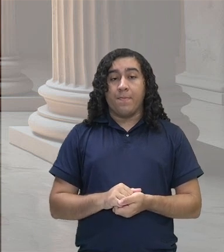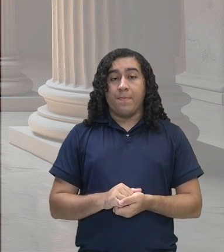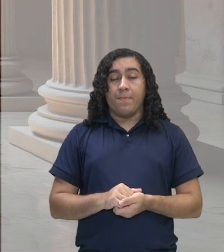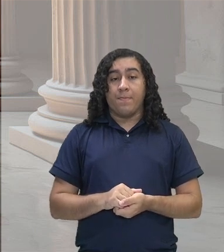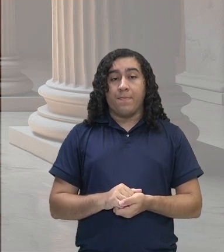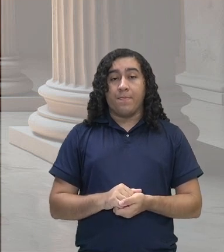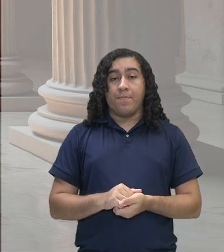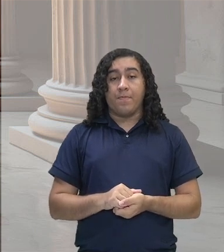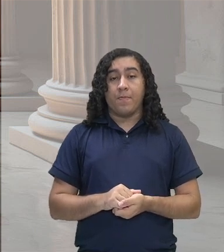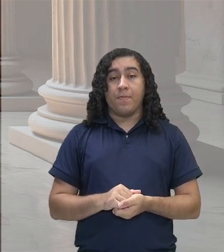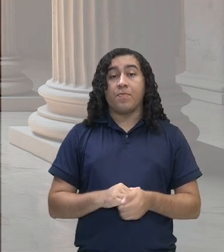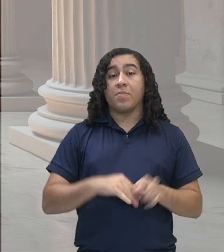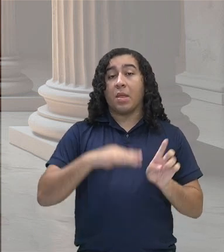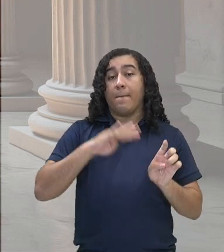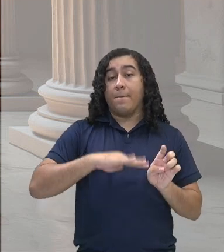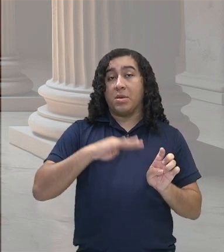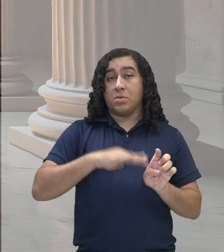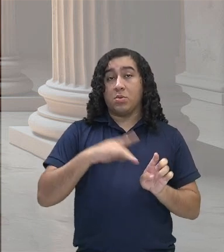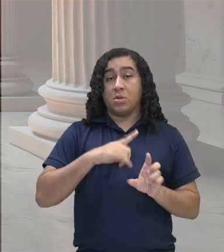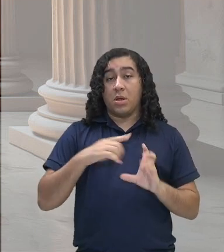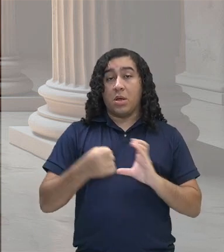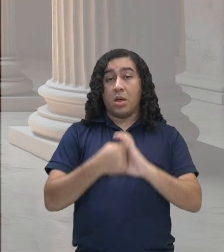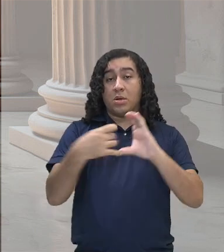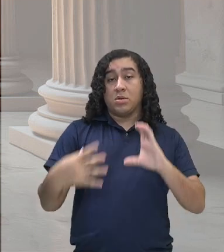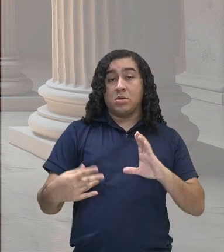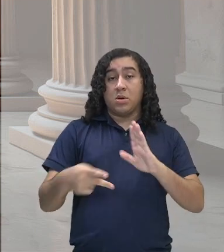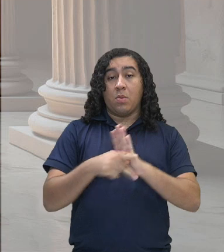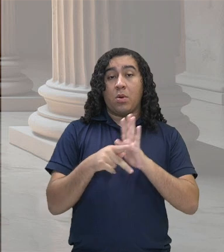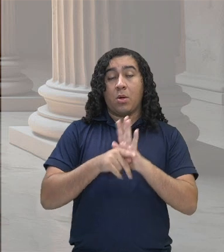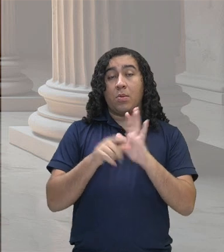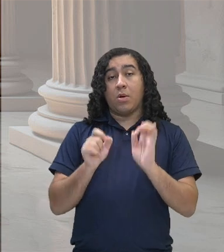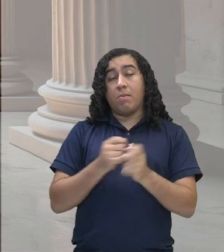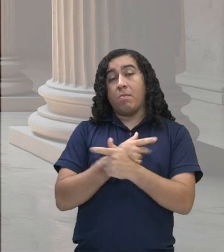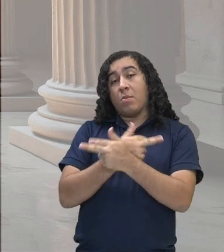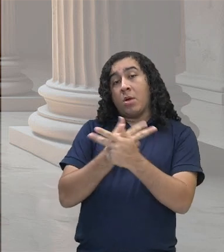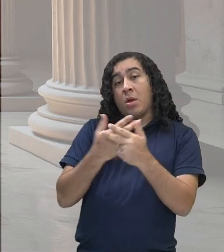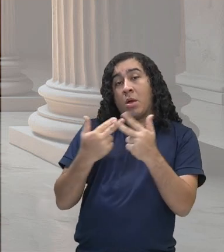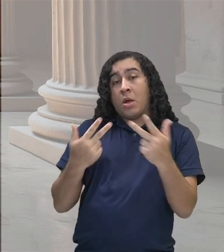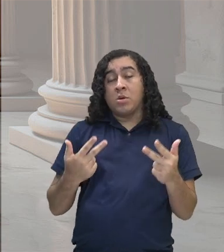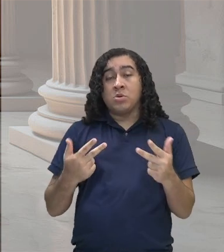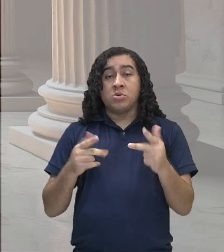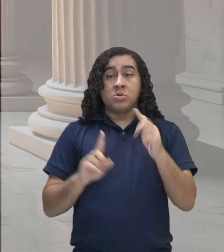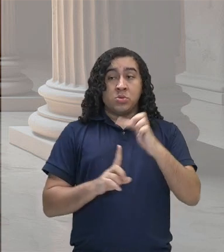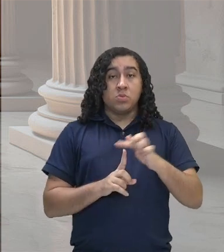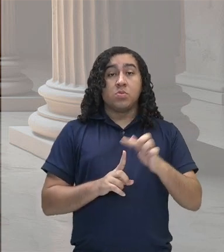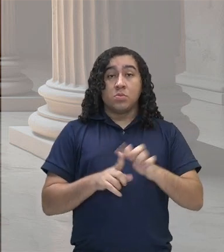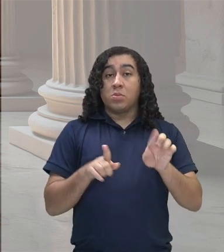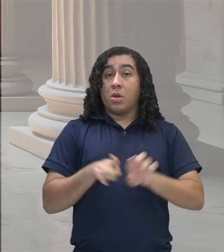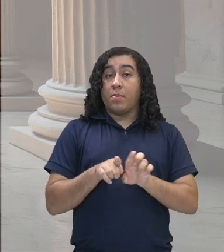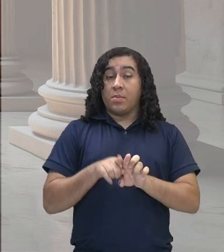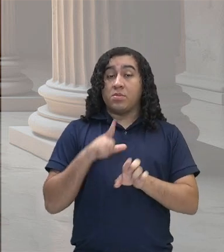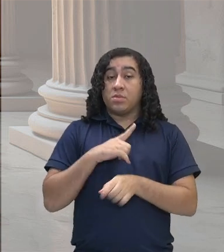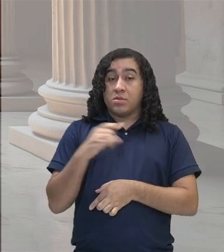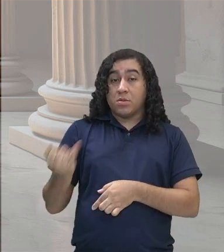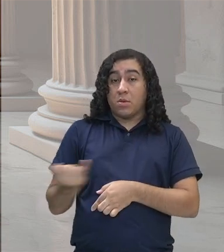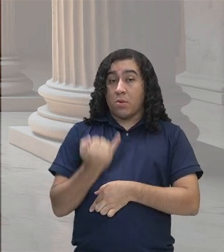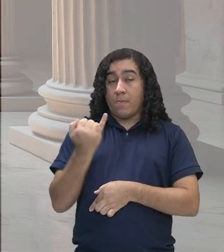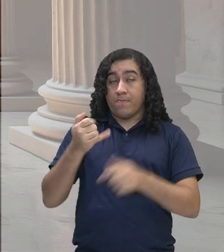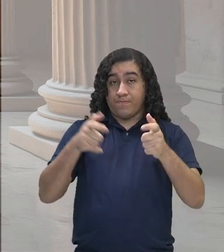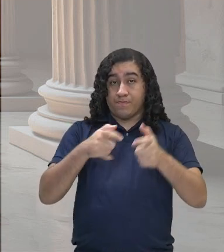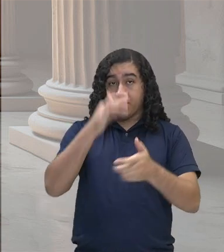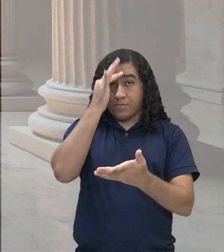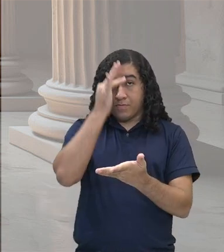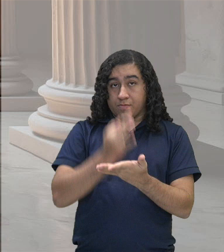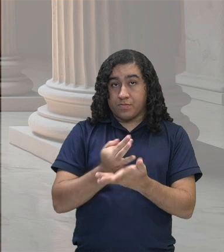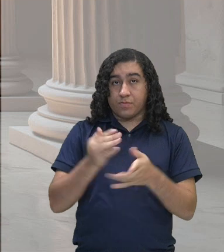de possuírem características carregadas de fantasia, eles contêm elementos importantes da fé